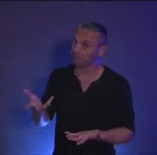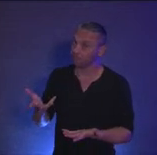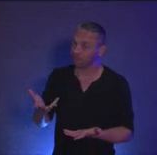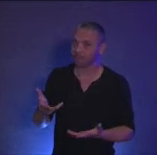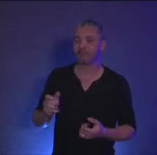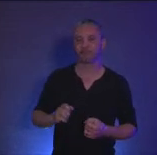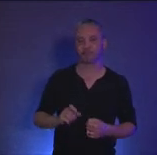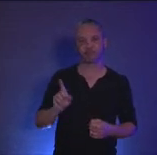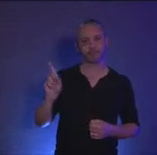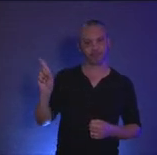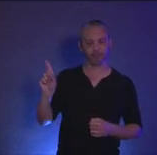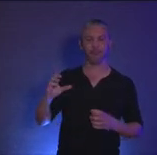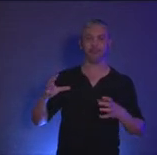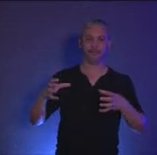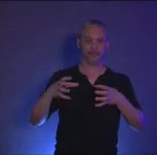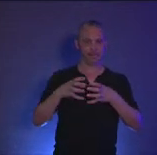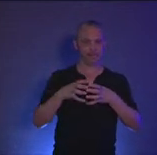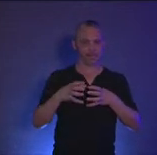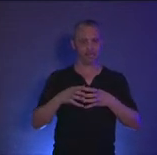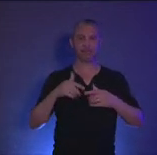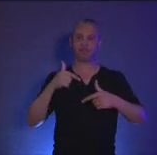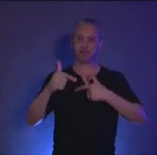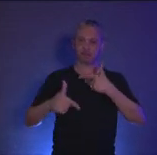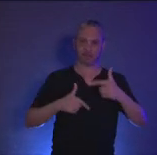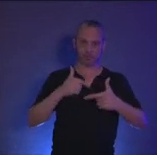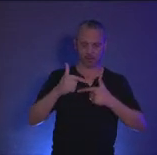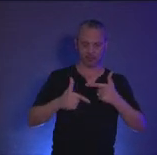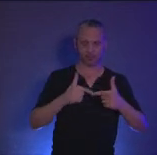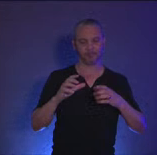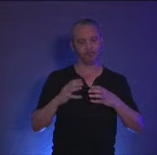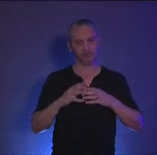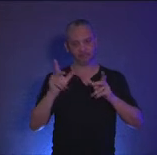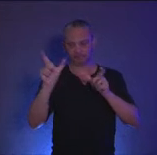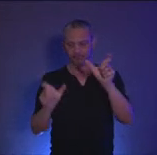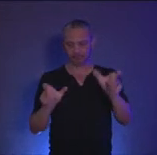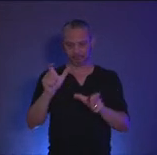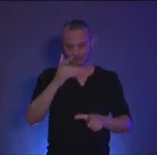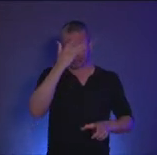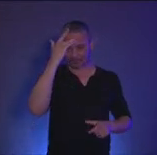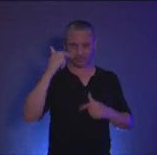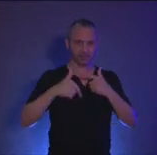Essa é a equipe por trás desse trabalho, certo?